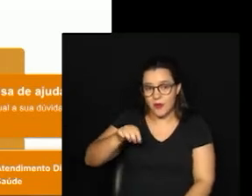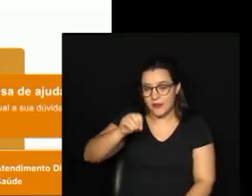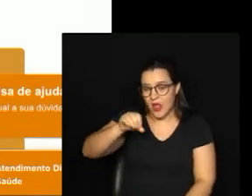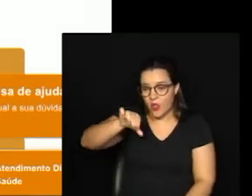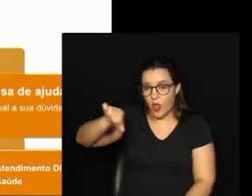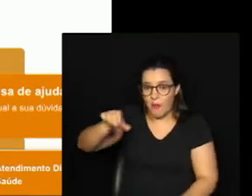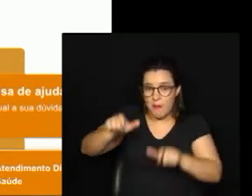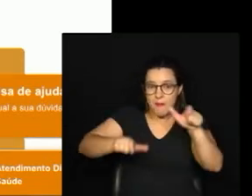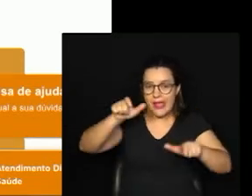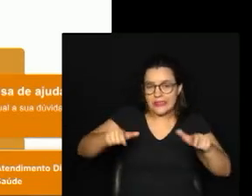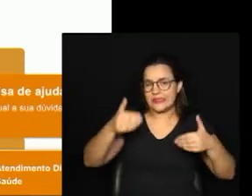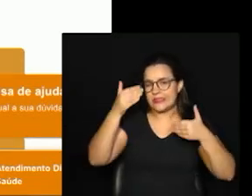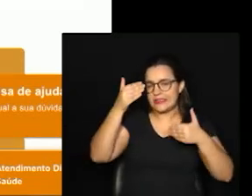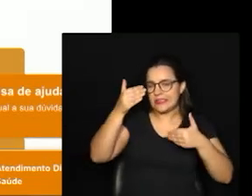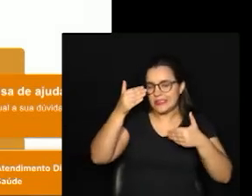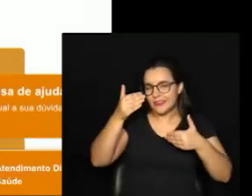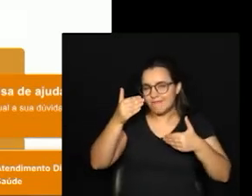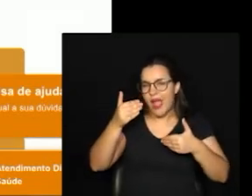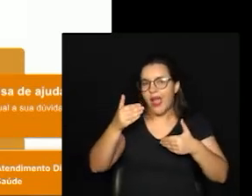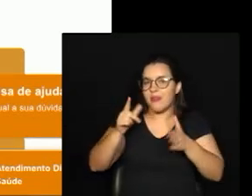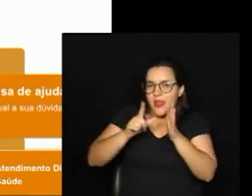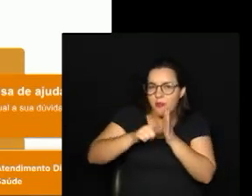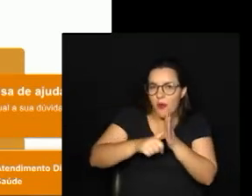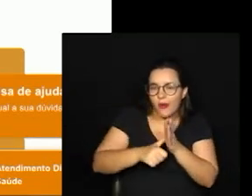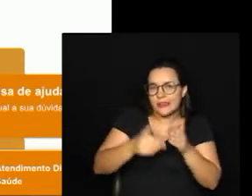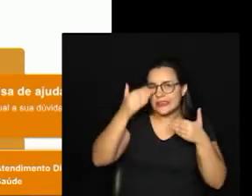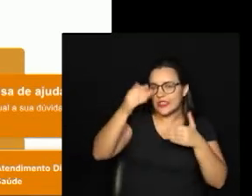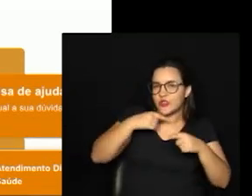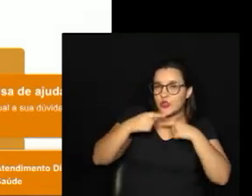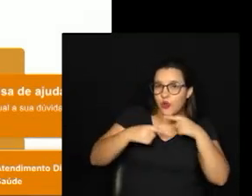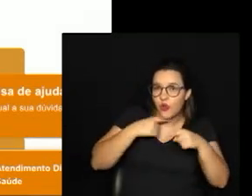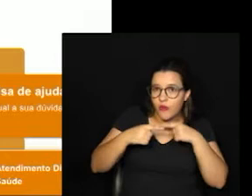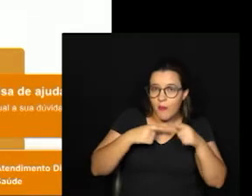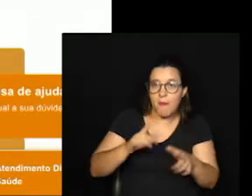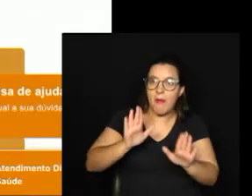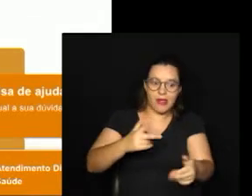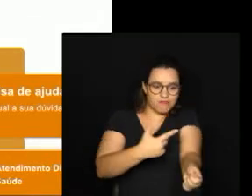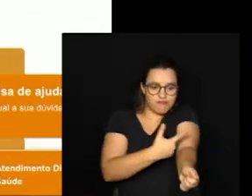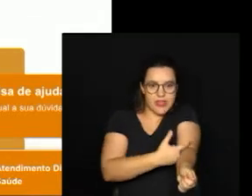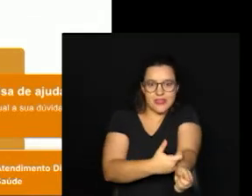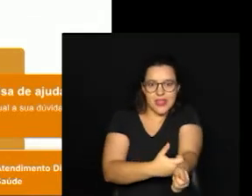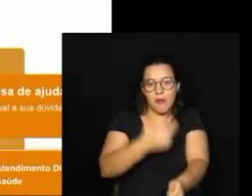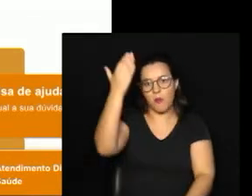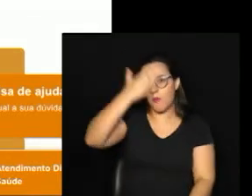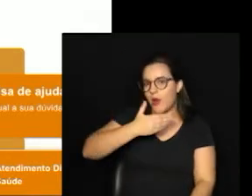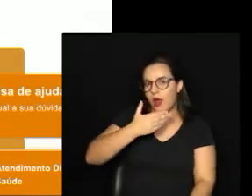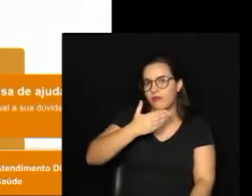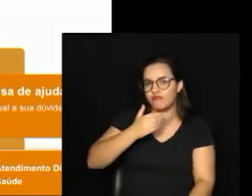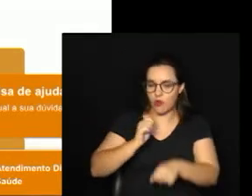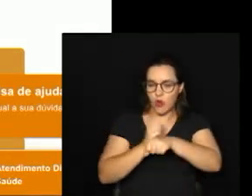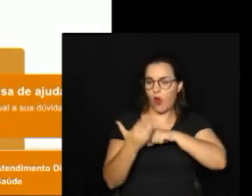67.099 casos descartados, ou seja, pessoas que tinham suspeita, fizeram o exame, mas tiveram